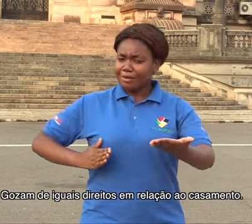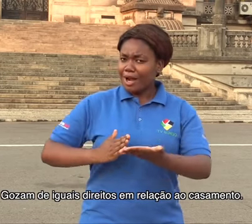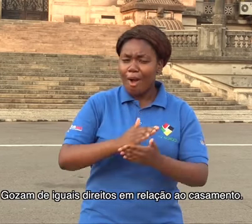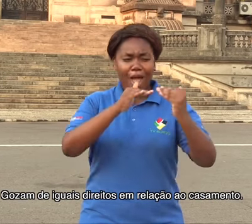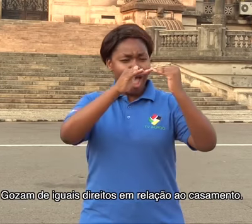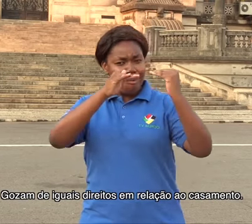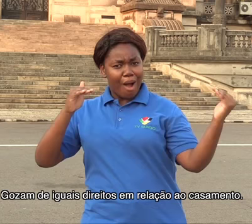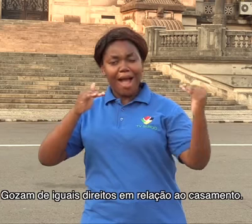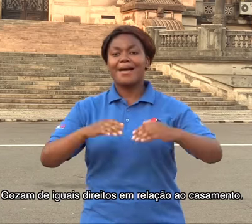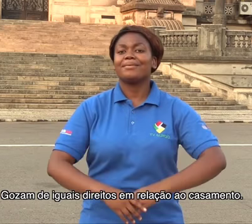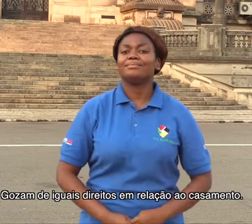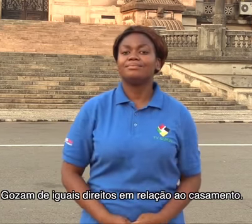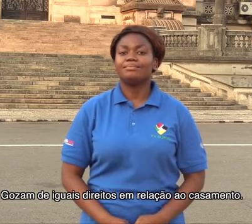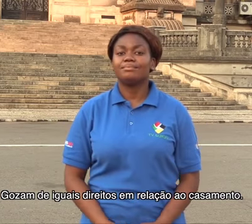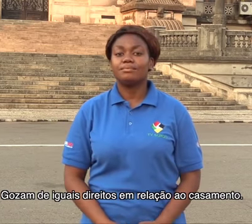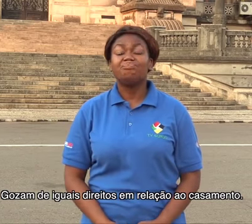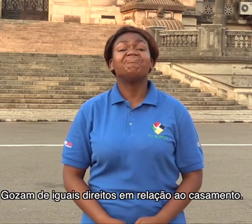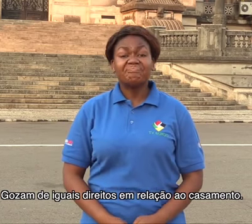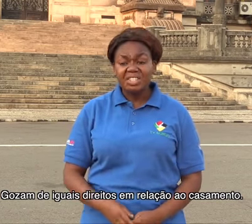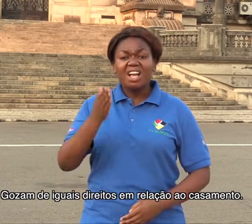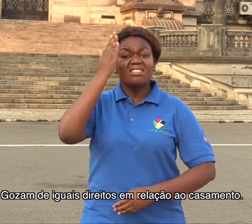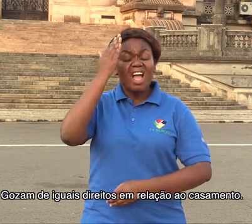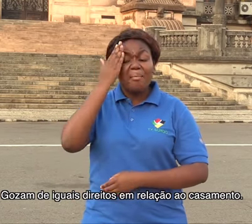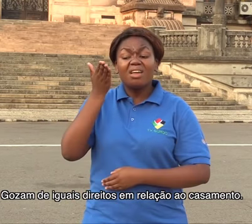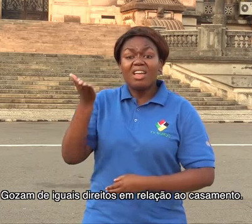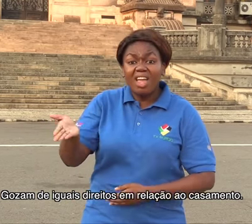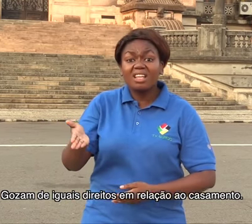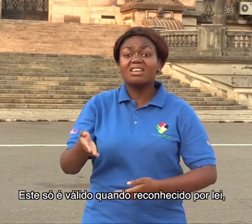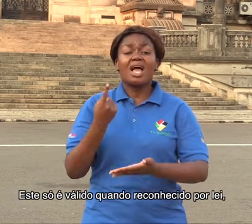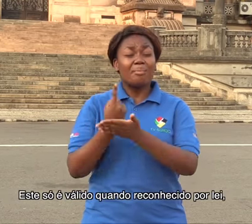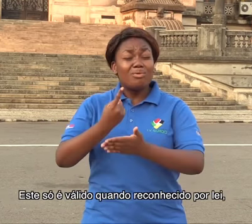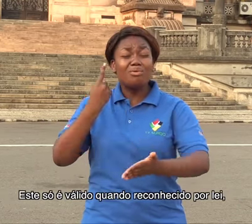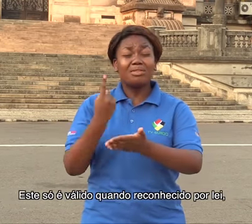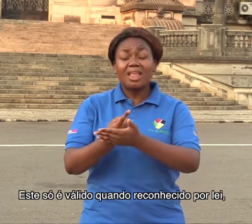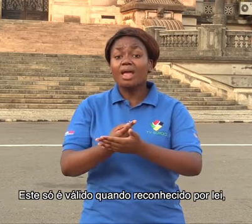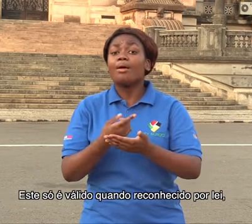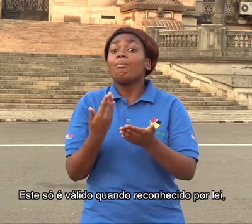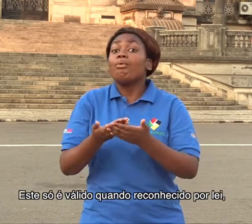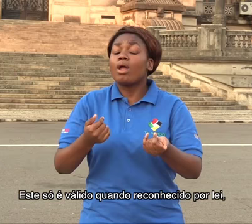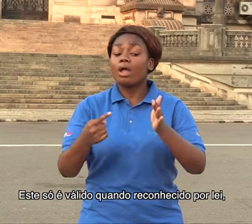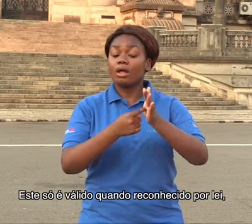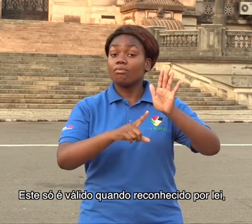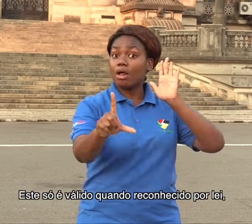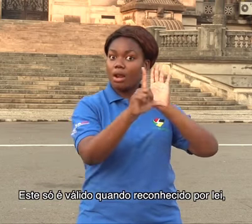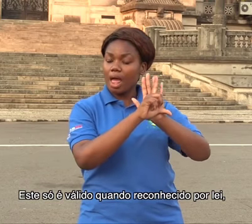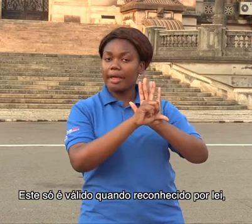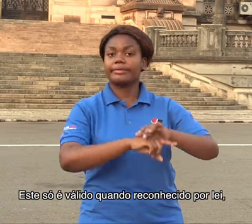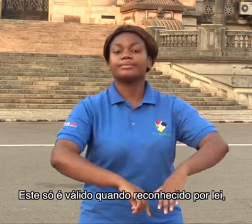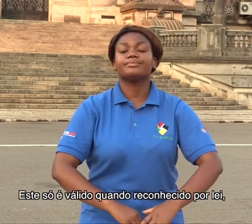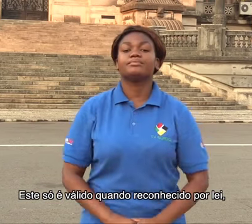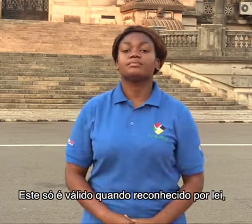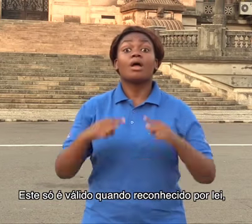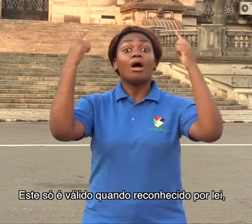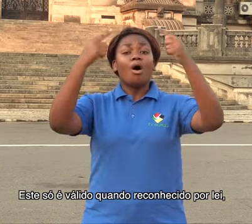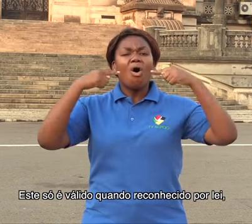Gozam de iguais direitos em relação ao casamento. Este só é válido quando